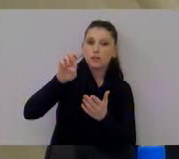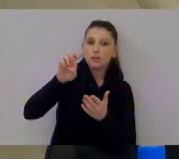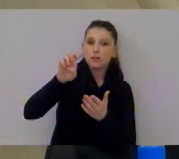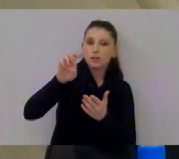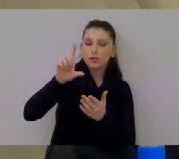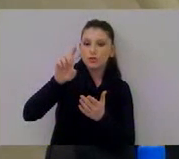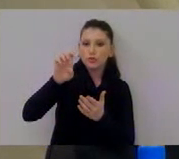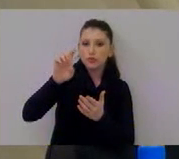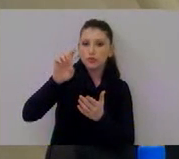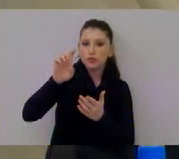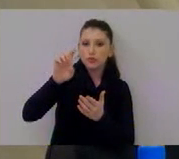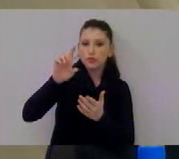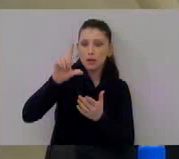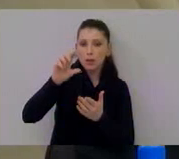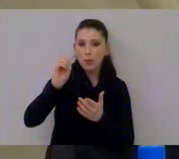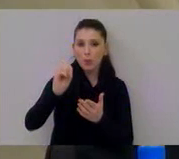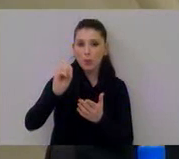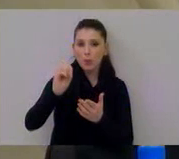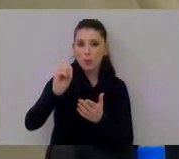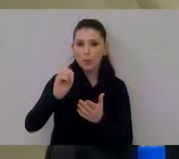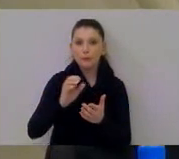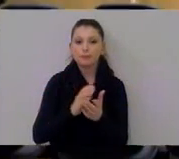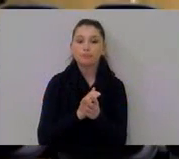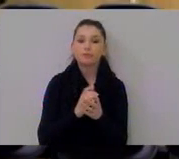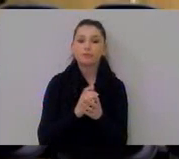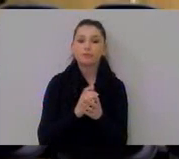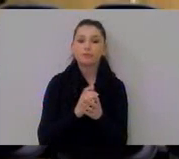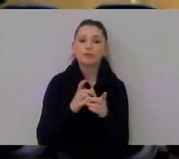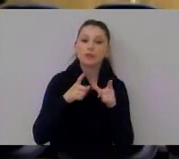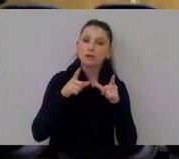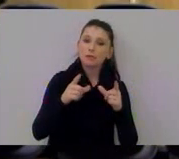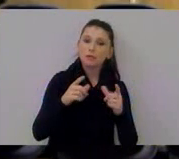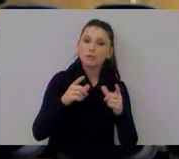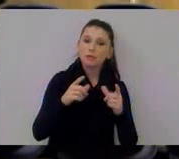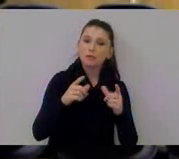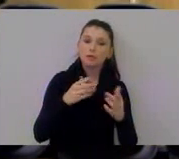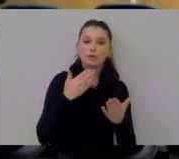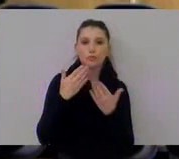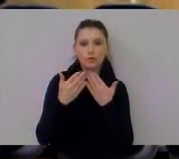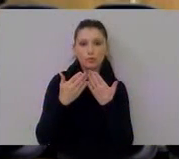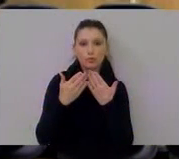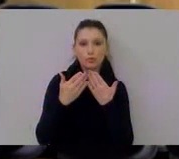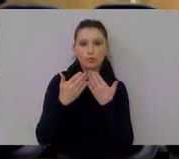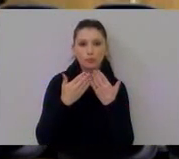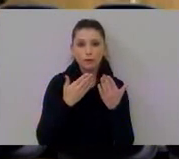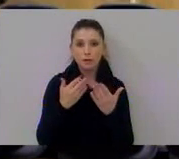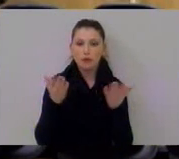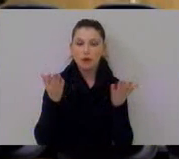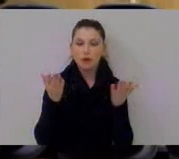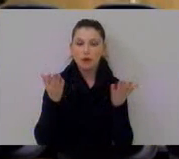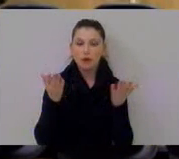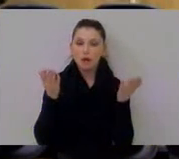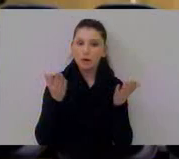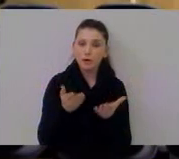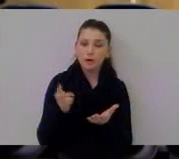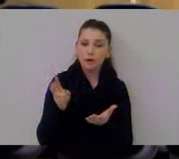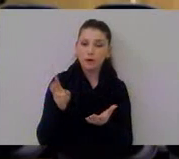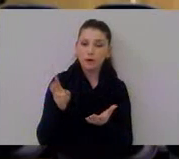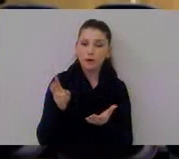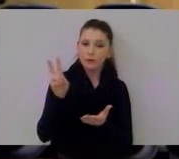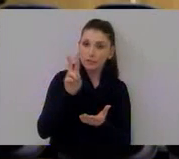O requerimento está em discussão. Com a palavra, a autora do